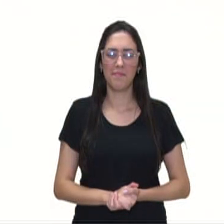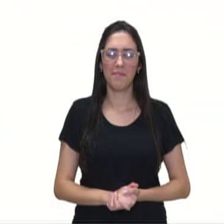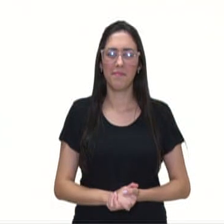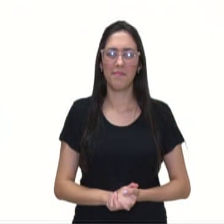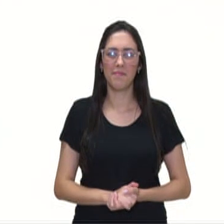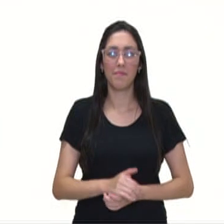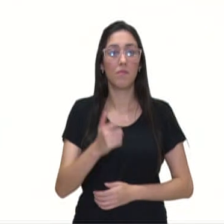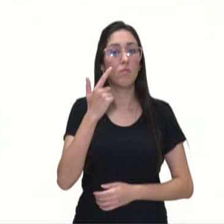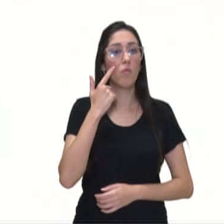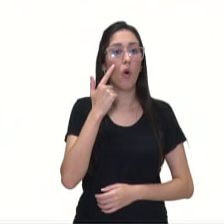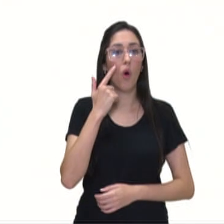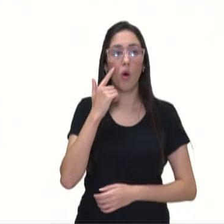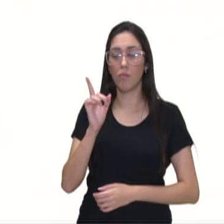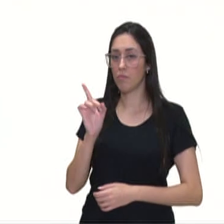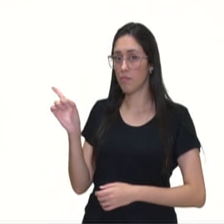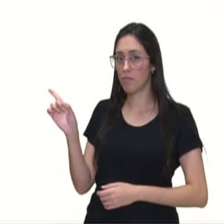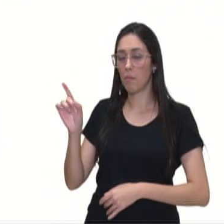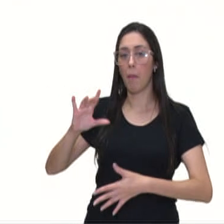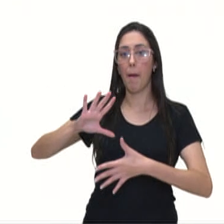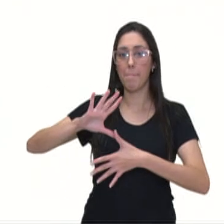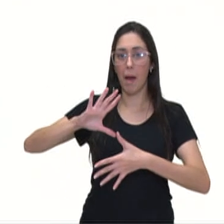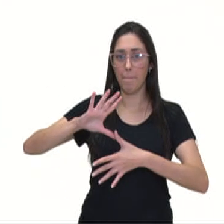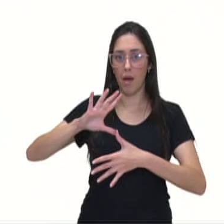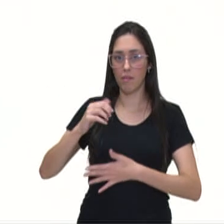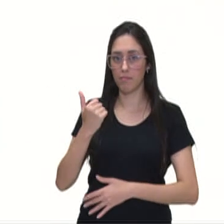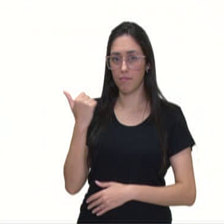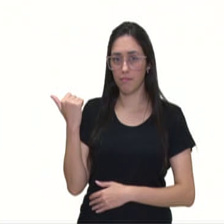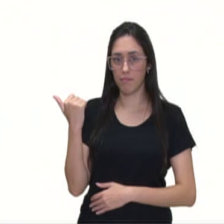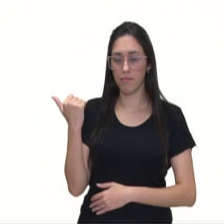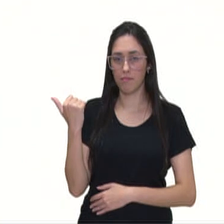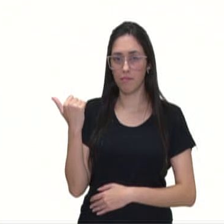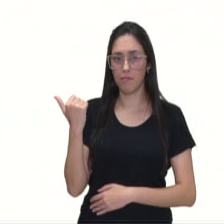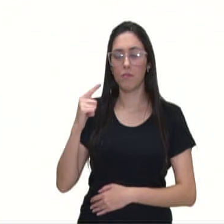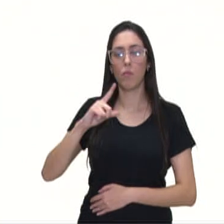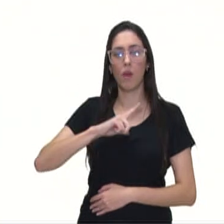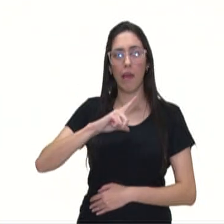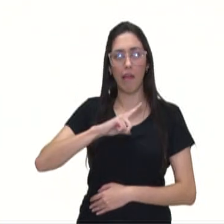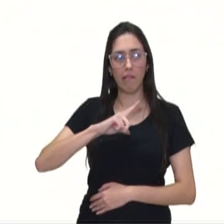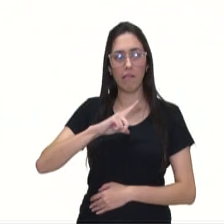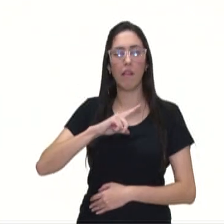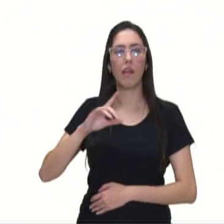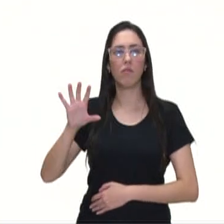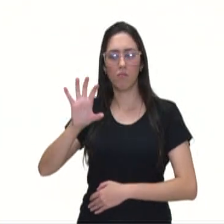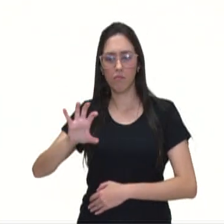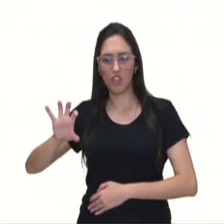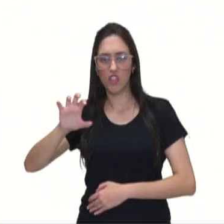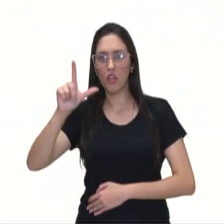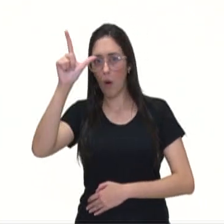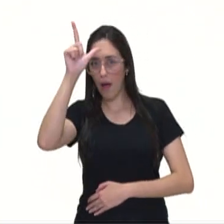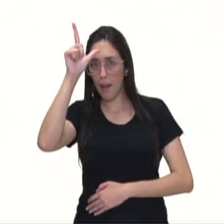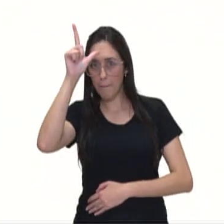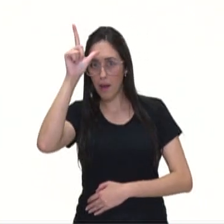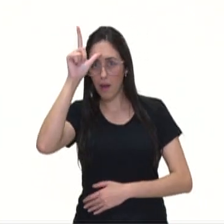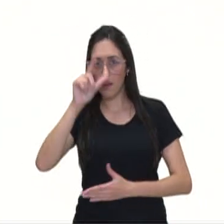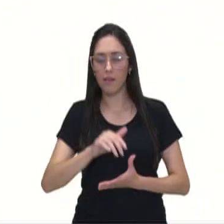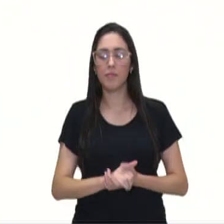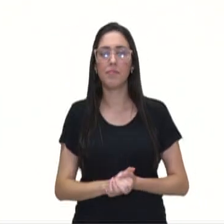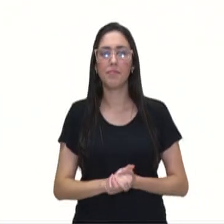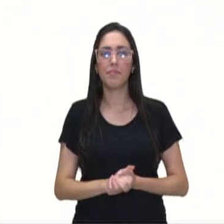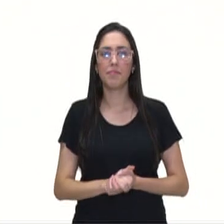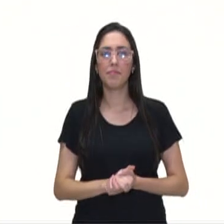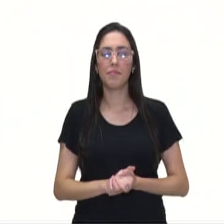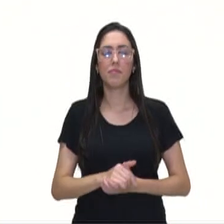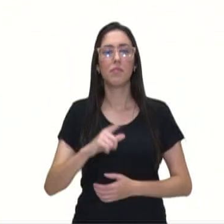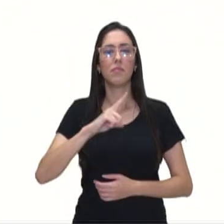Vamos dar uma olhadinha nesse mapa. Esse mapa nós temos aqui a região da Alemanha e nós temos o nome